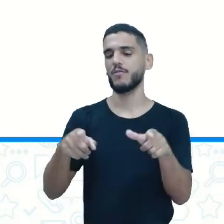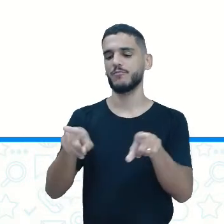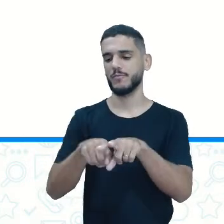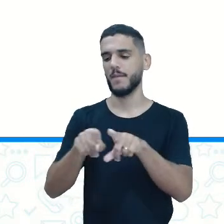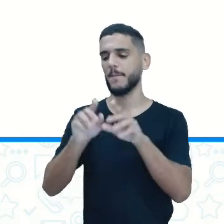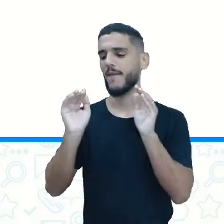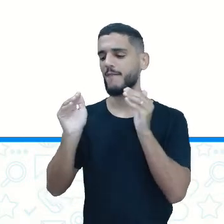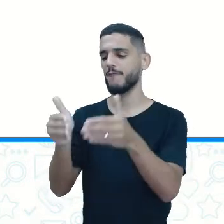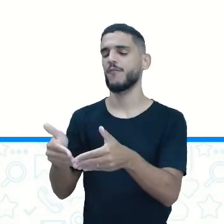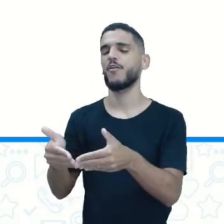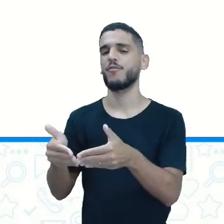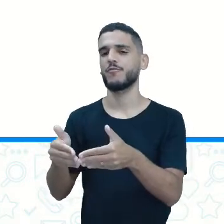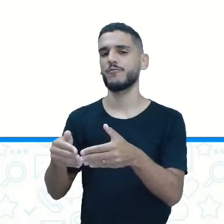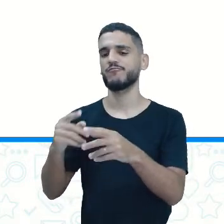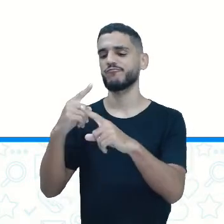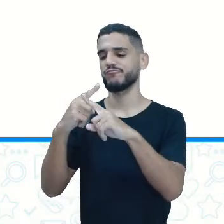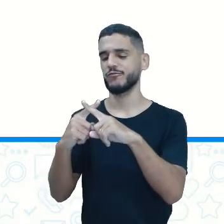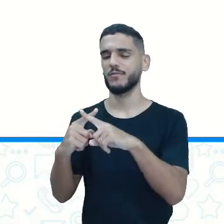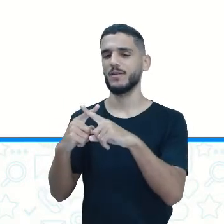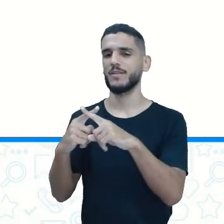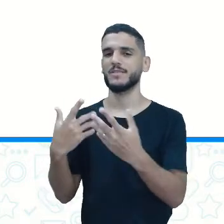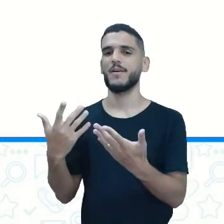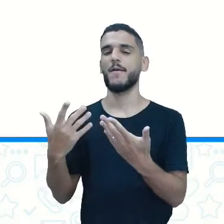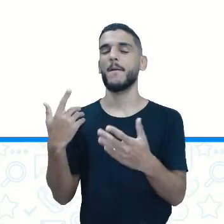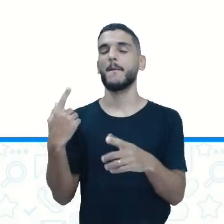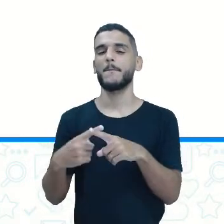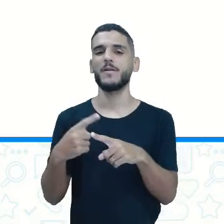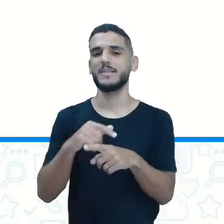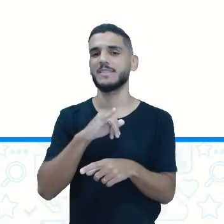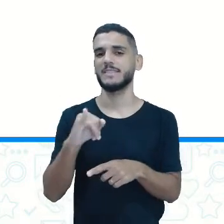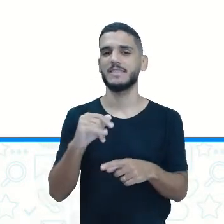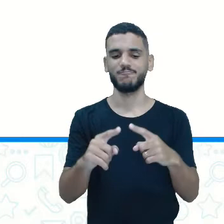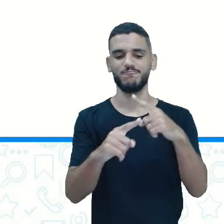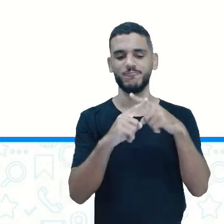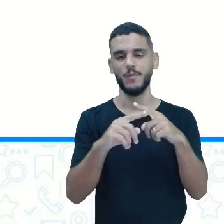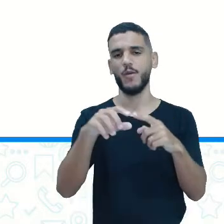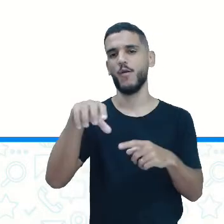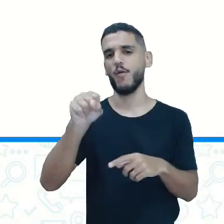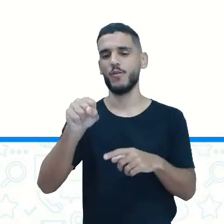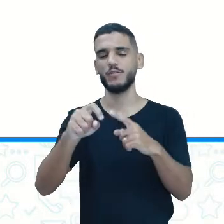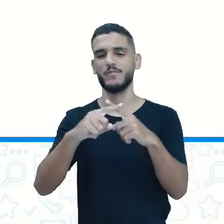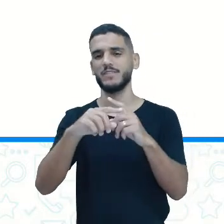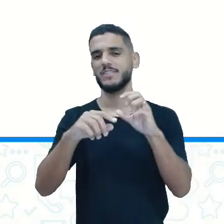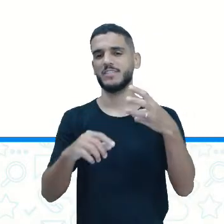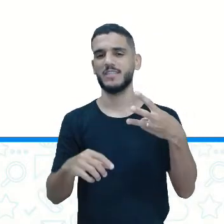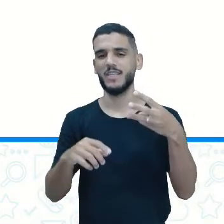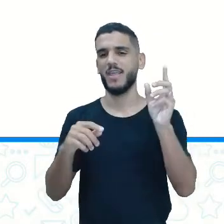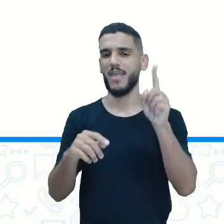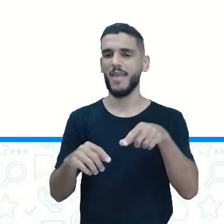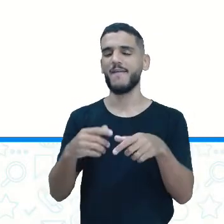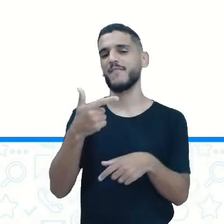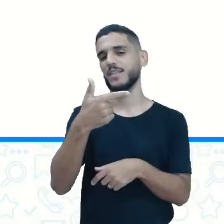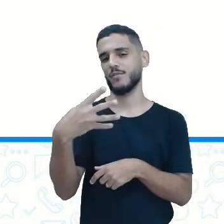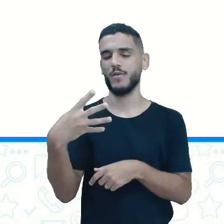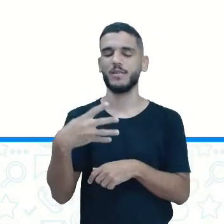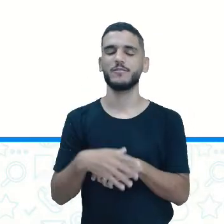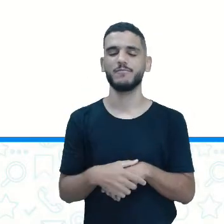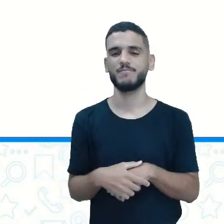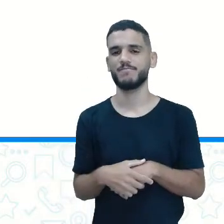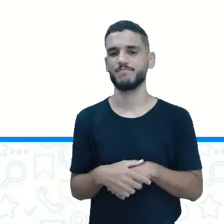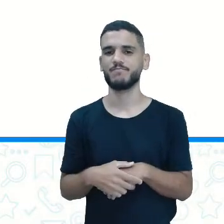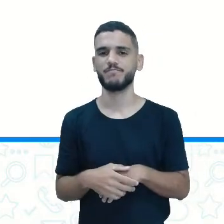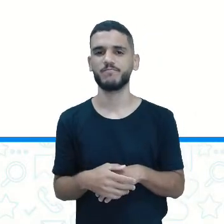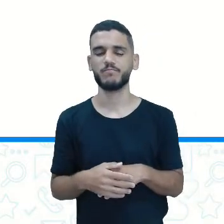você multiplicar o 8 vezes 3, você vai achar 24. Se você pega o 24 e divide por 3,